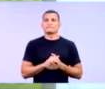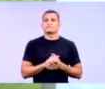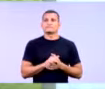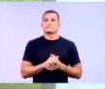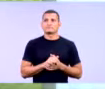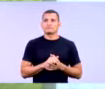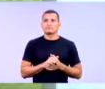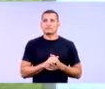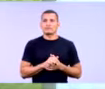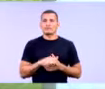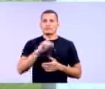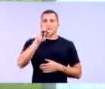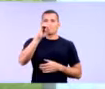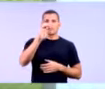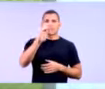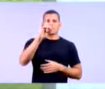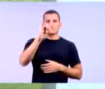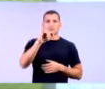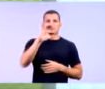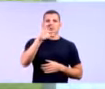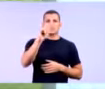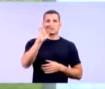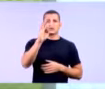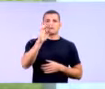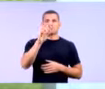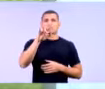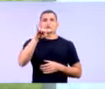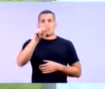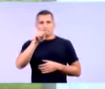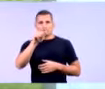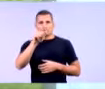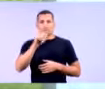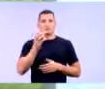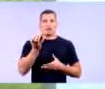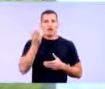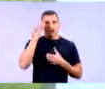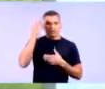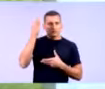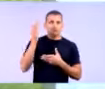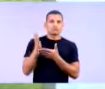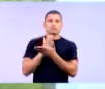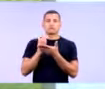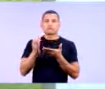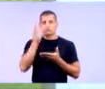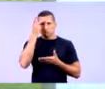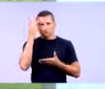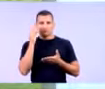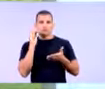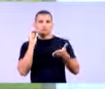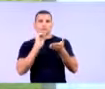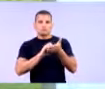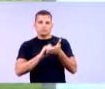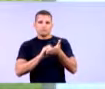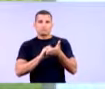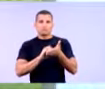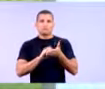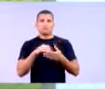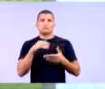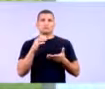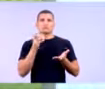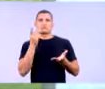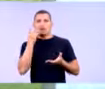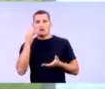A dedicatória, eu quero dedicar a minha monografia a alguém. Tem gente, não sei se vocês já viram, colocam lá dedicatória para o pai,